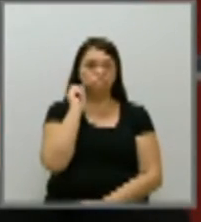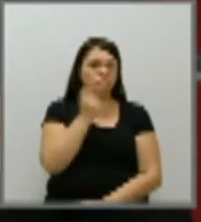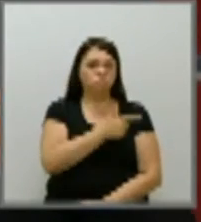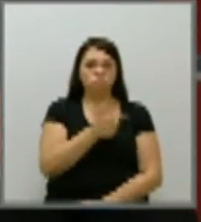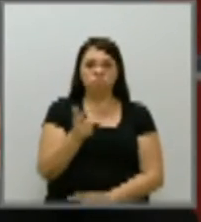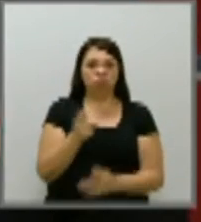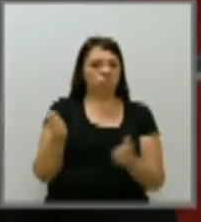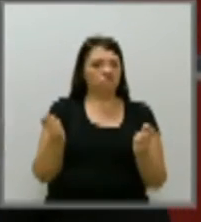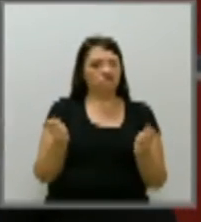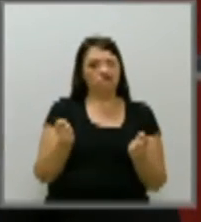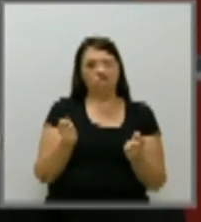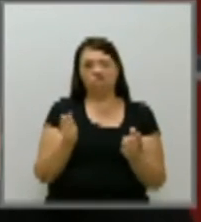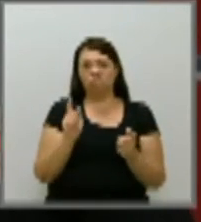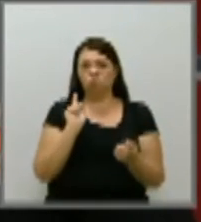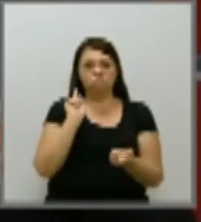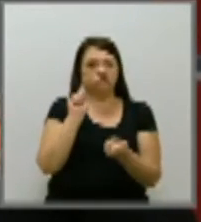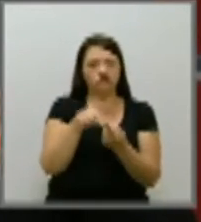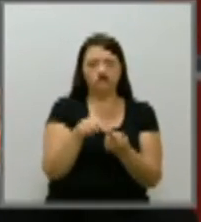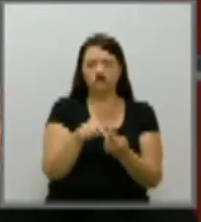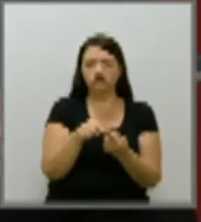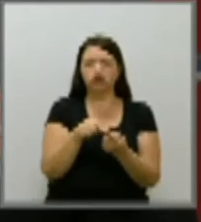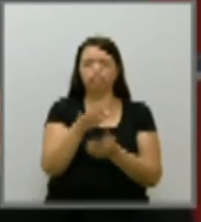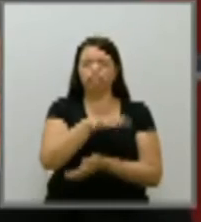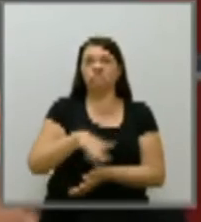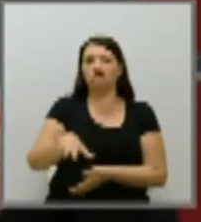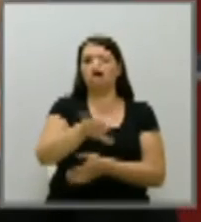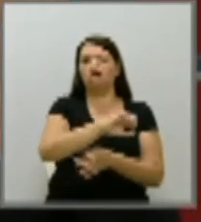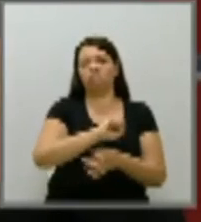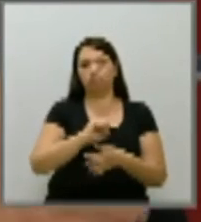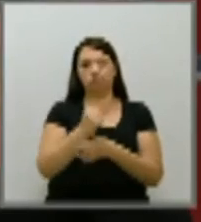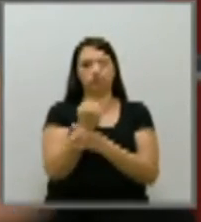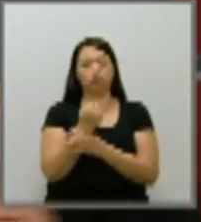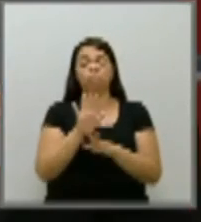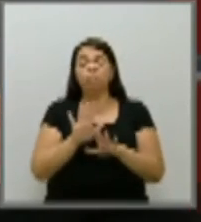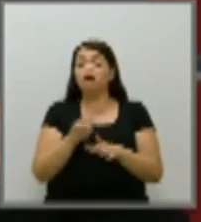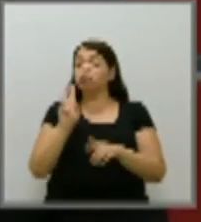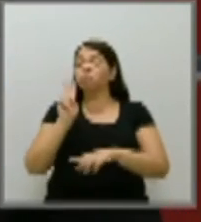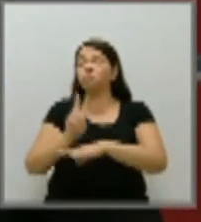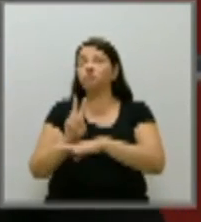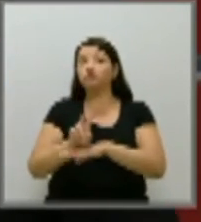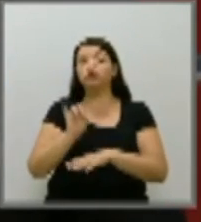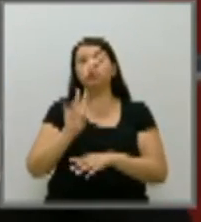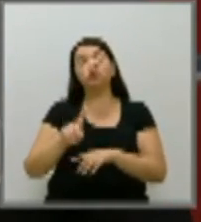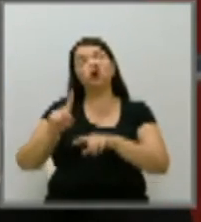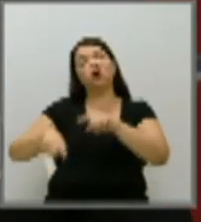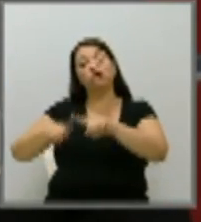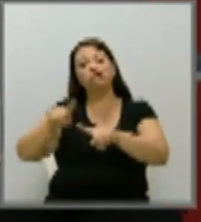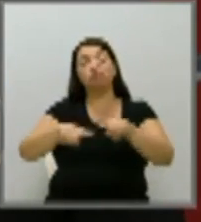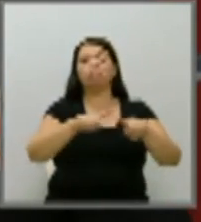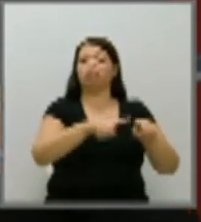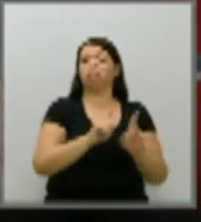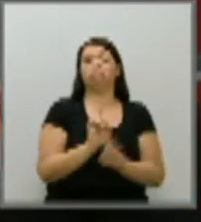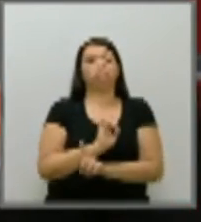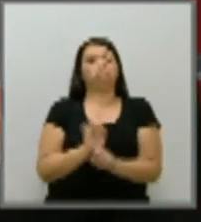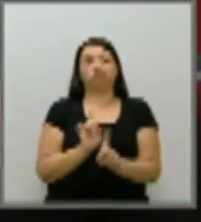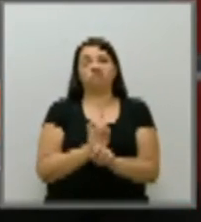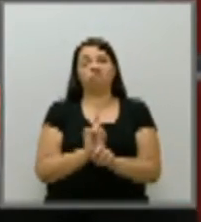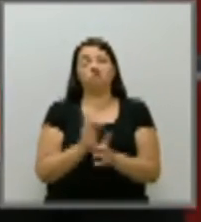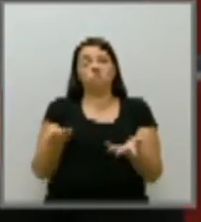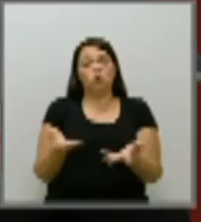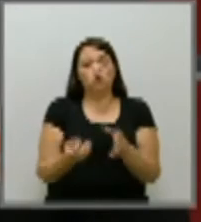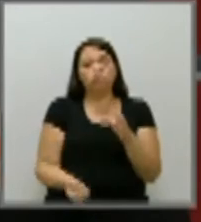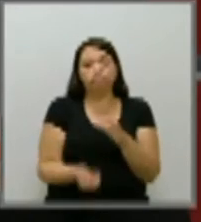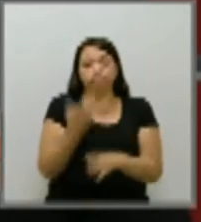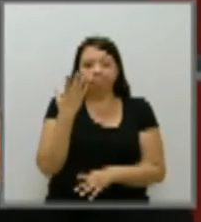competência específica para a área de segurança, mas ela não cuida apenas do patrimônio, como disse aqui o candidato Rafael. Hoje nós criamos